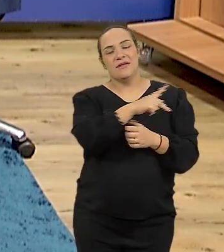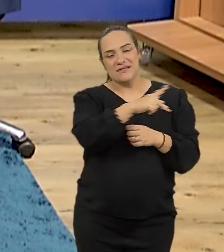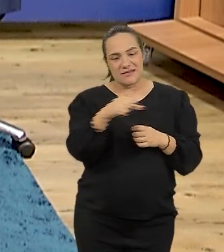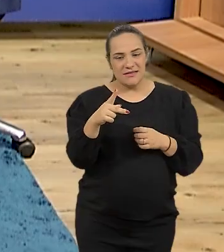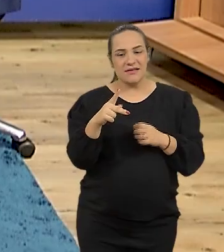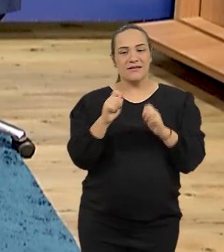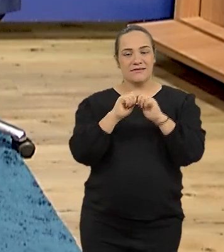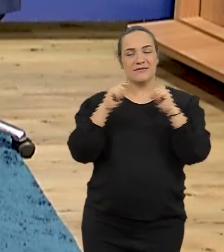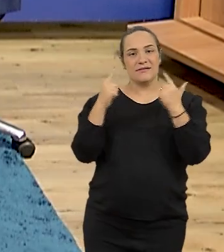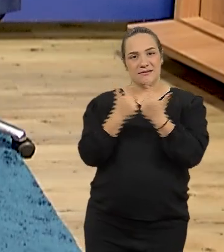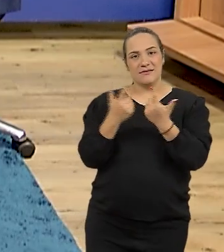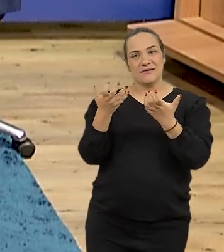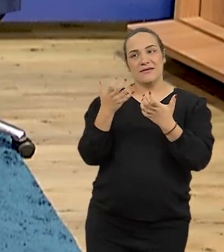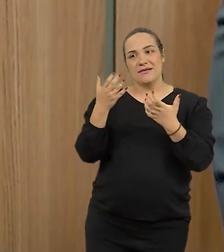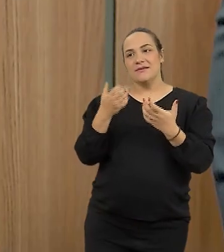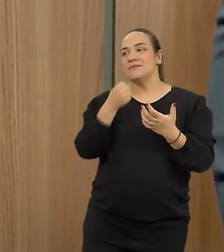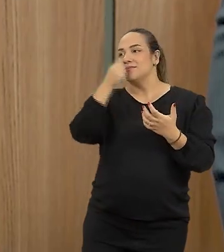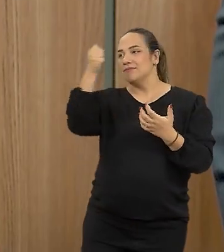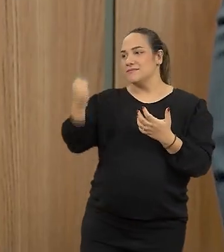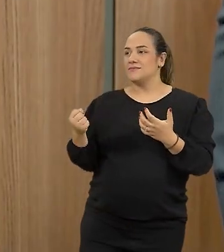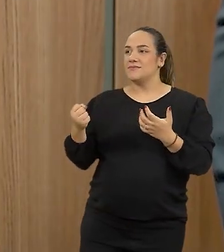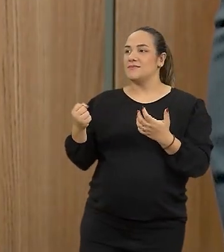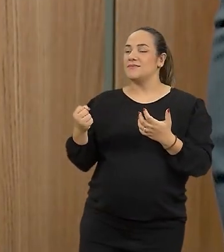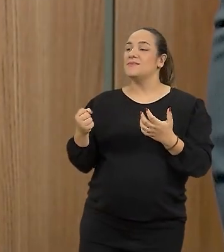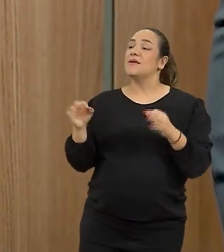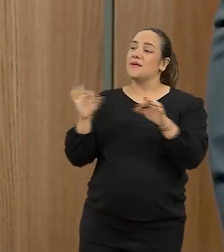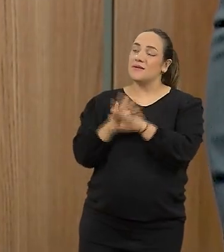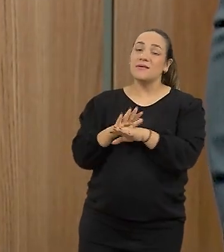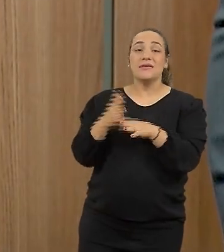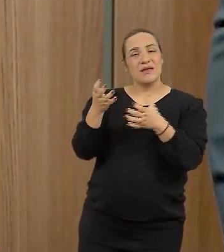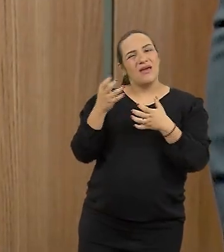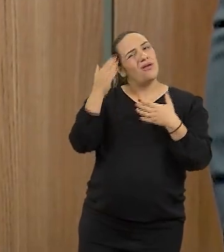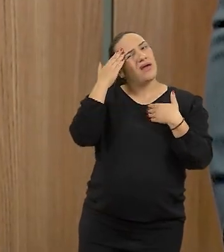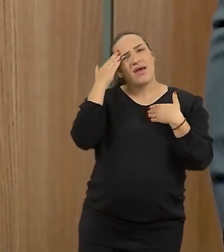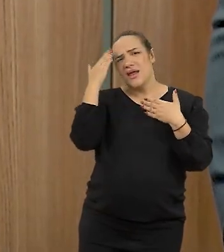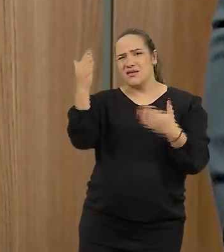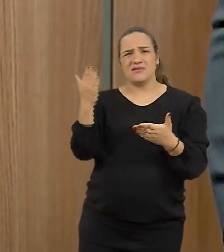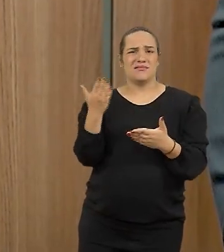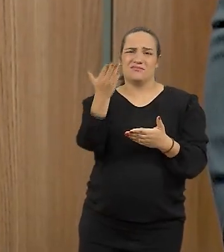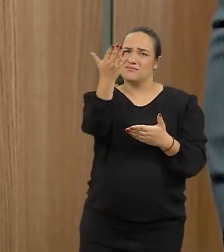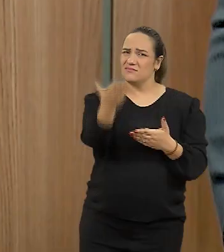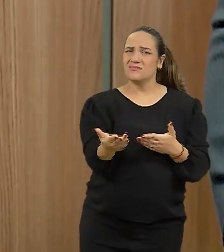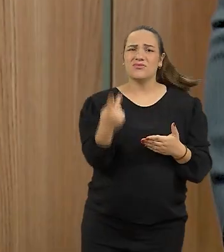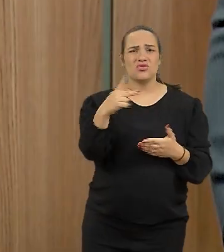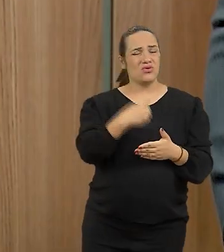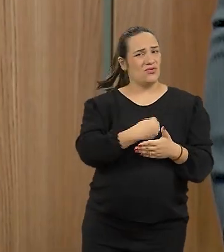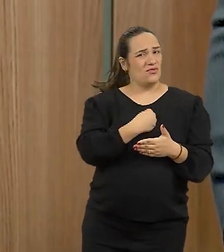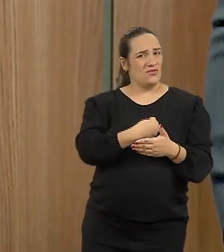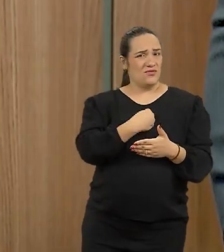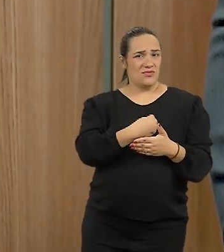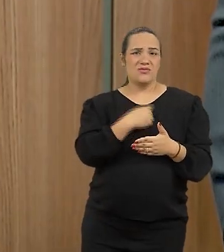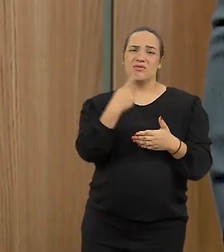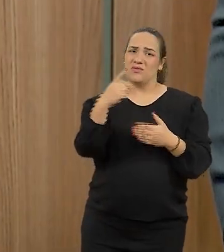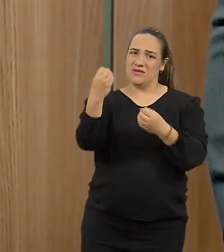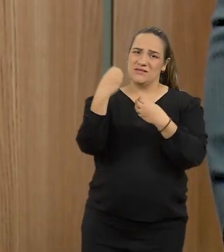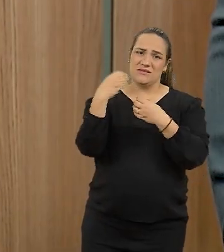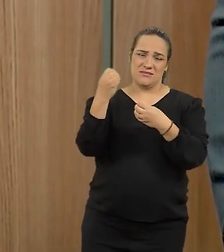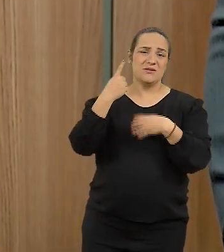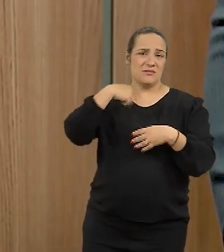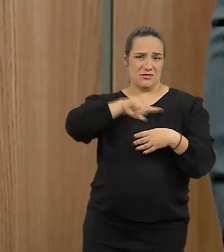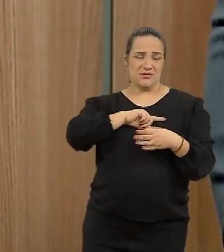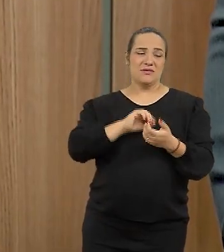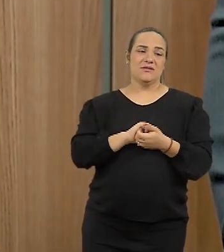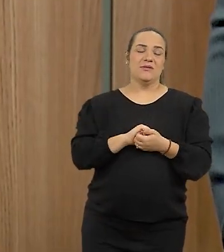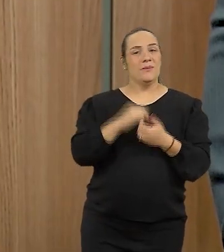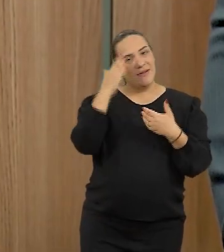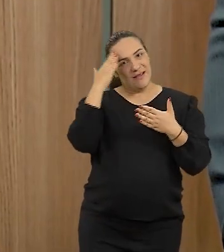da mesa diretora, e já passando aqui a palavra ao Gustavo para o encerramento, eu quero muito agradecer a presença e os